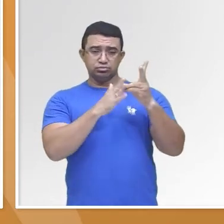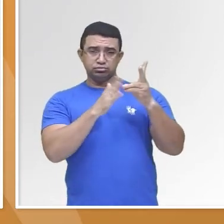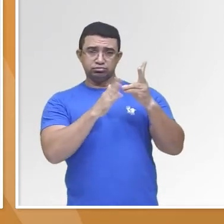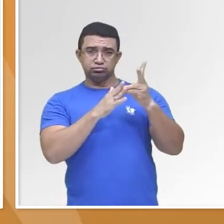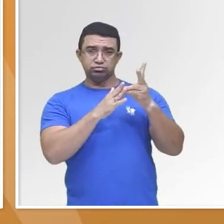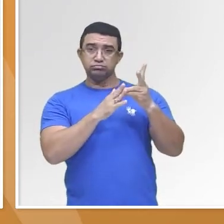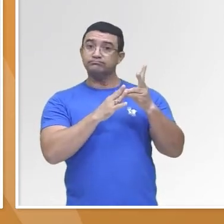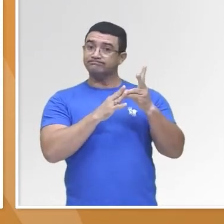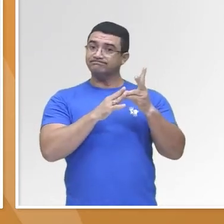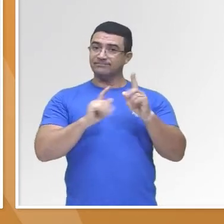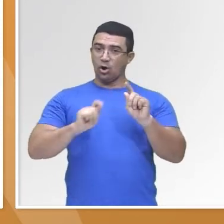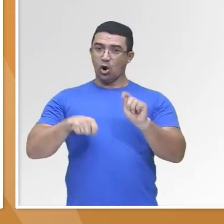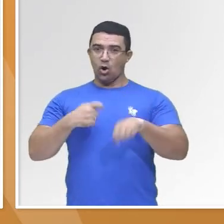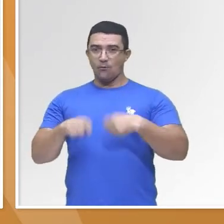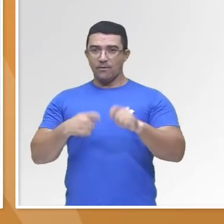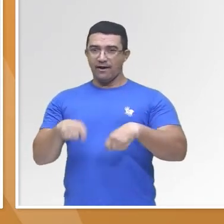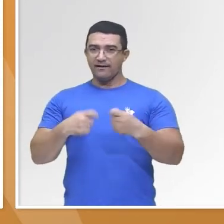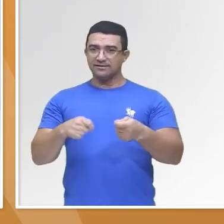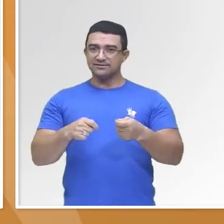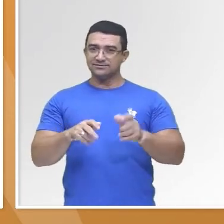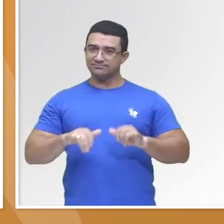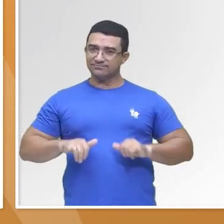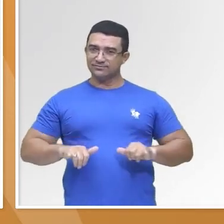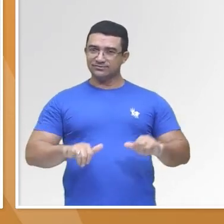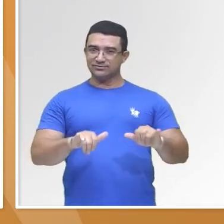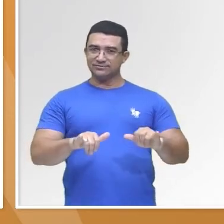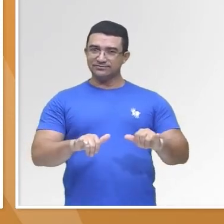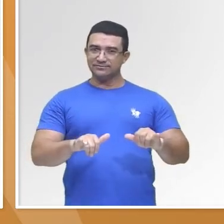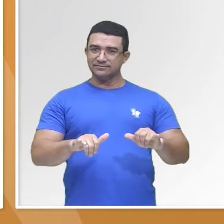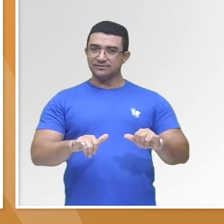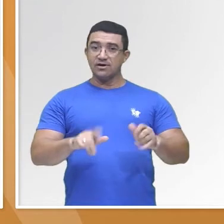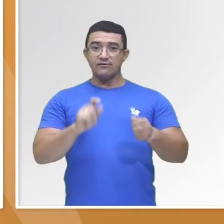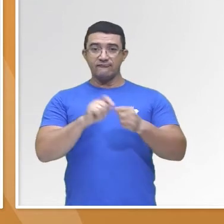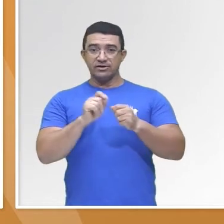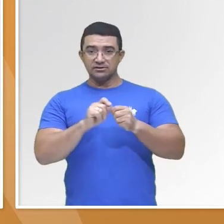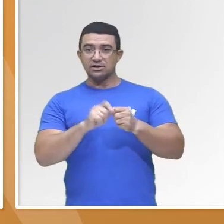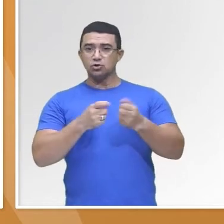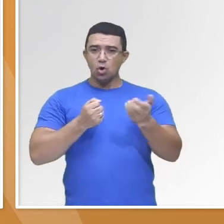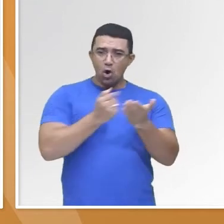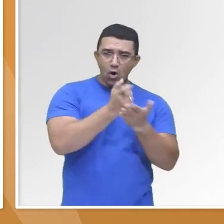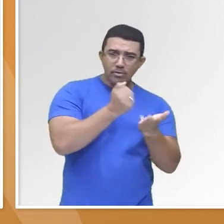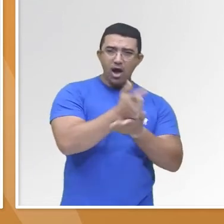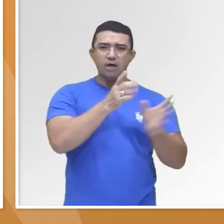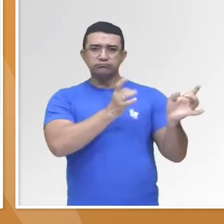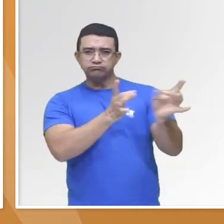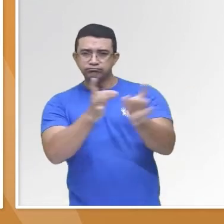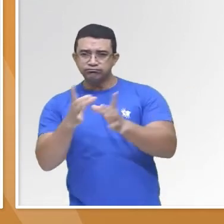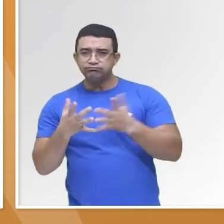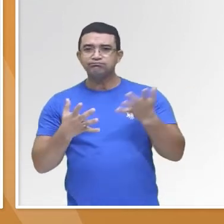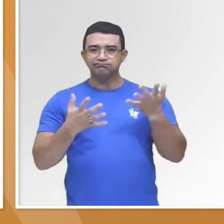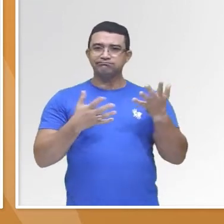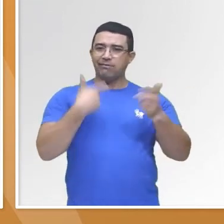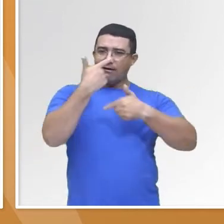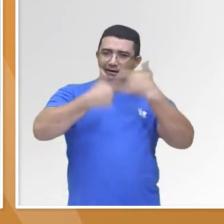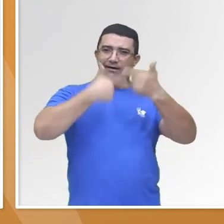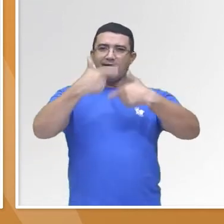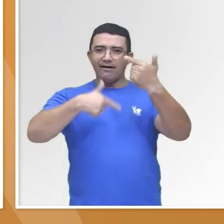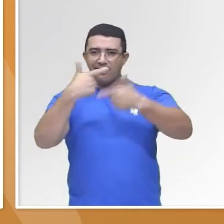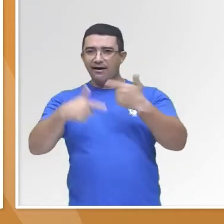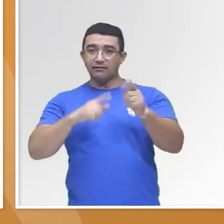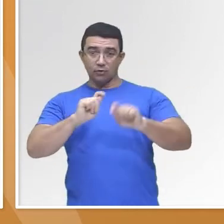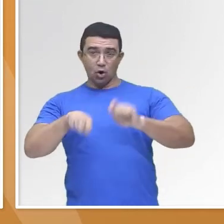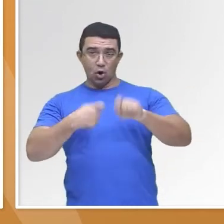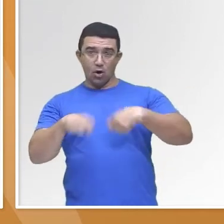no comércio, né? Estabelecendo ali atividades de compra e venda, prestações de serviço. Então,